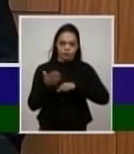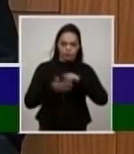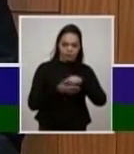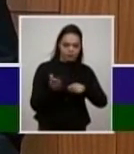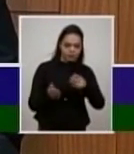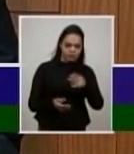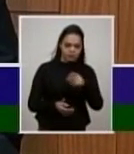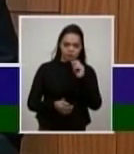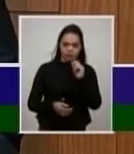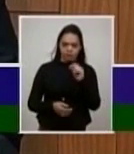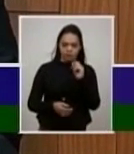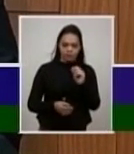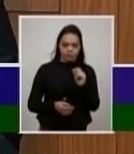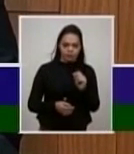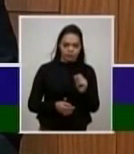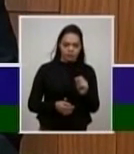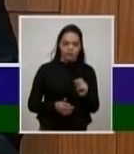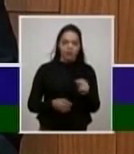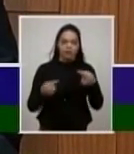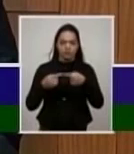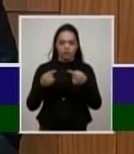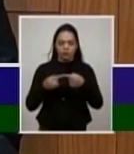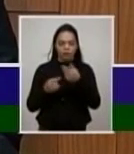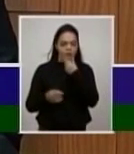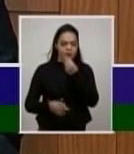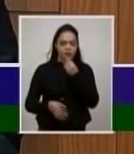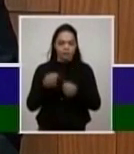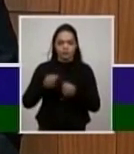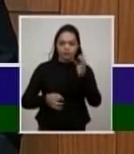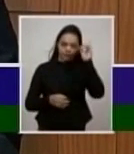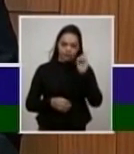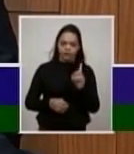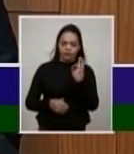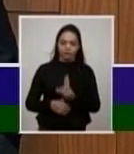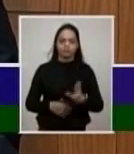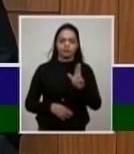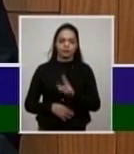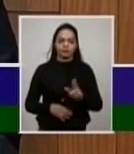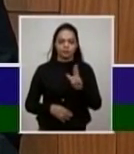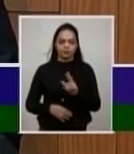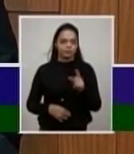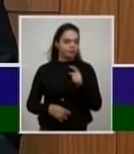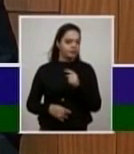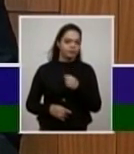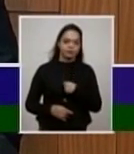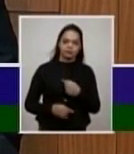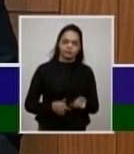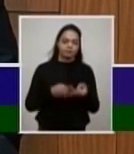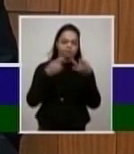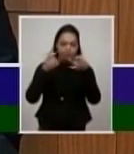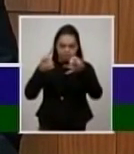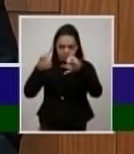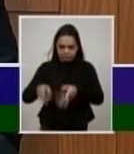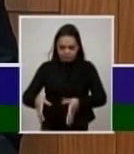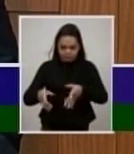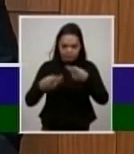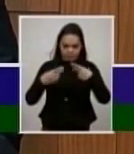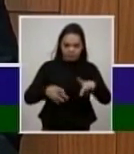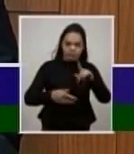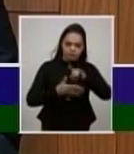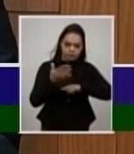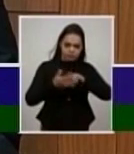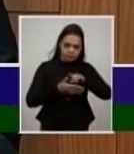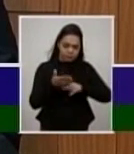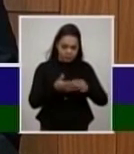dos trabalhos da comissão na casa tenha êxito. Indefiro a liminar pleiteada, mesmo porque